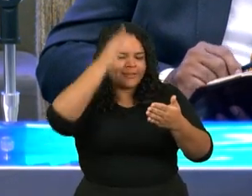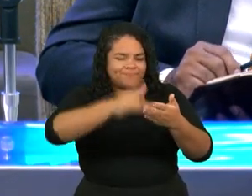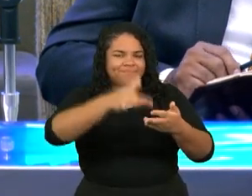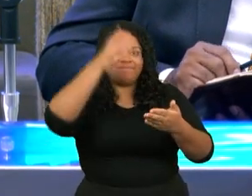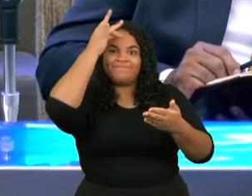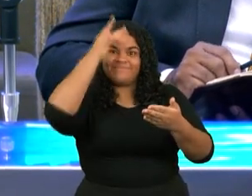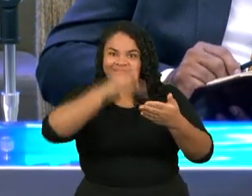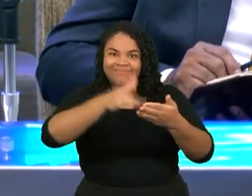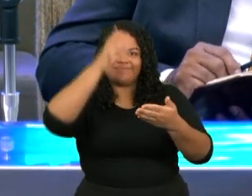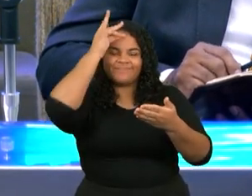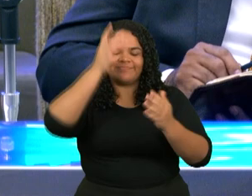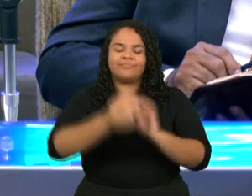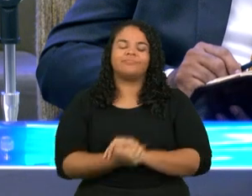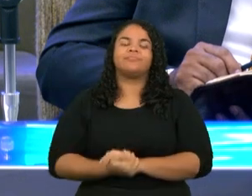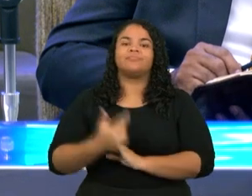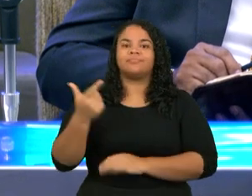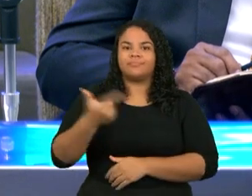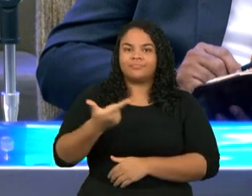6:14